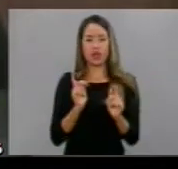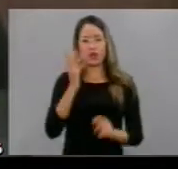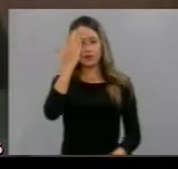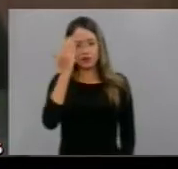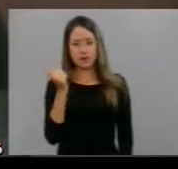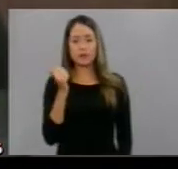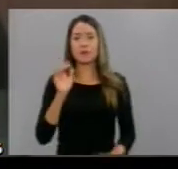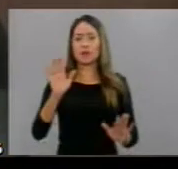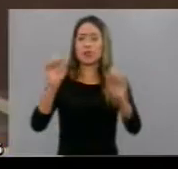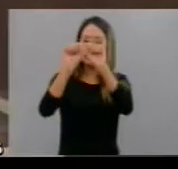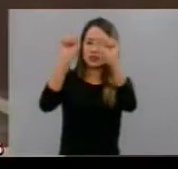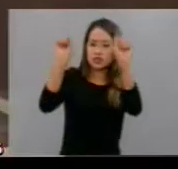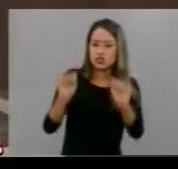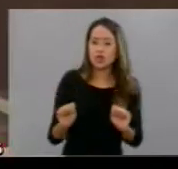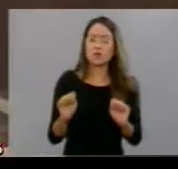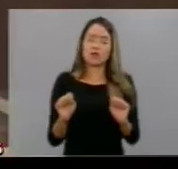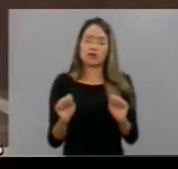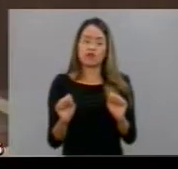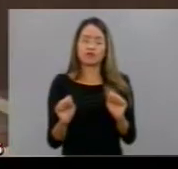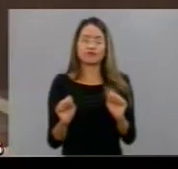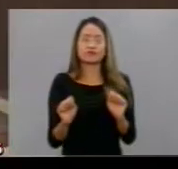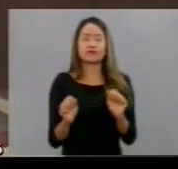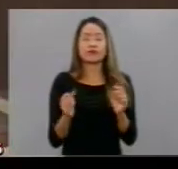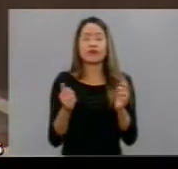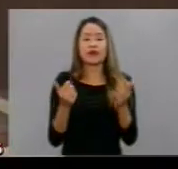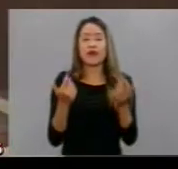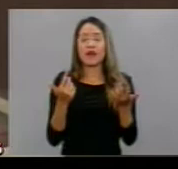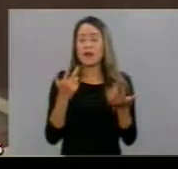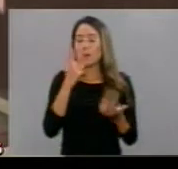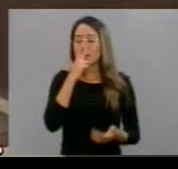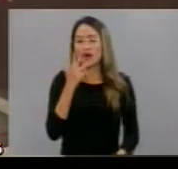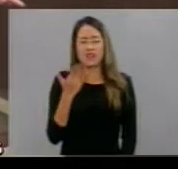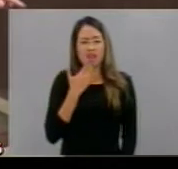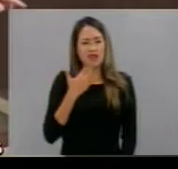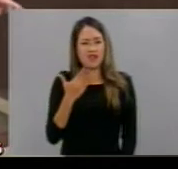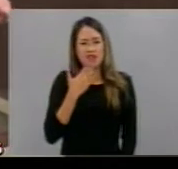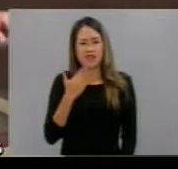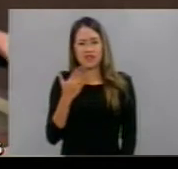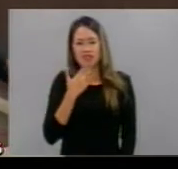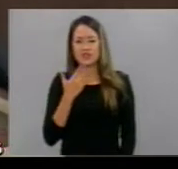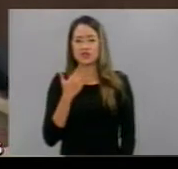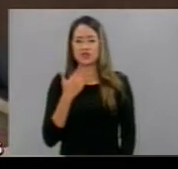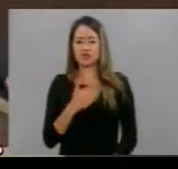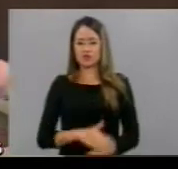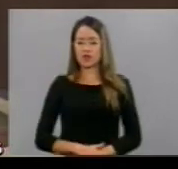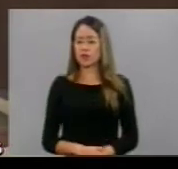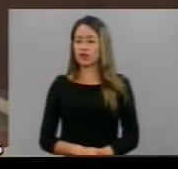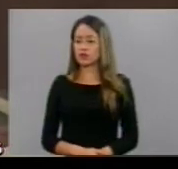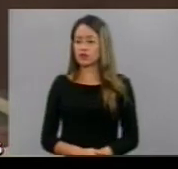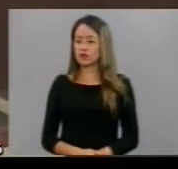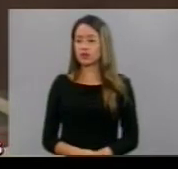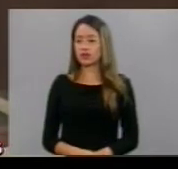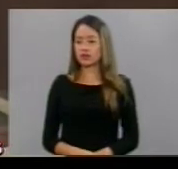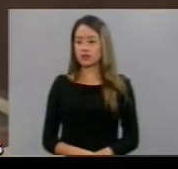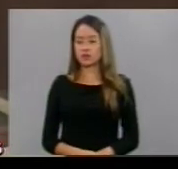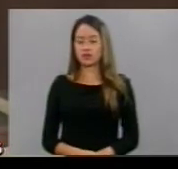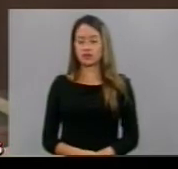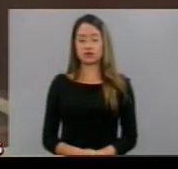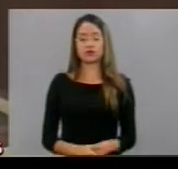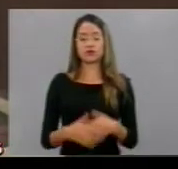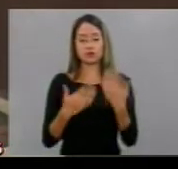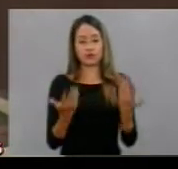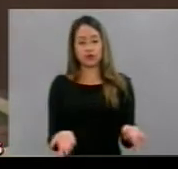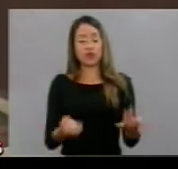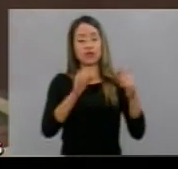proporcional brasileiro, ele é enviesado. Ele é enviesado. Por isso mesmo, nós precisamos modificá-lo. Se não houvesse esse